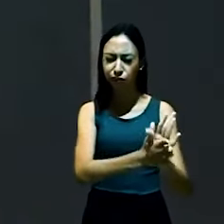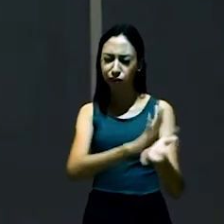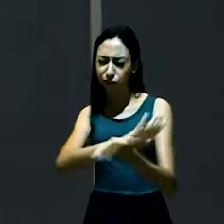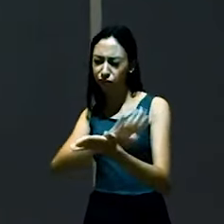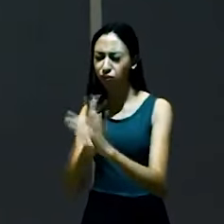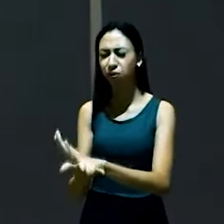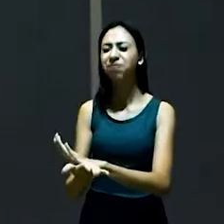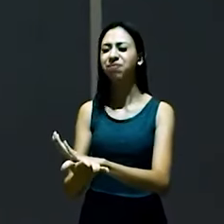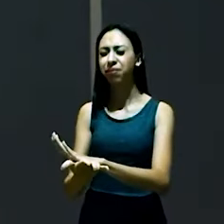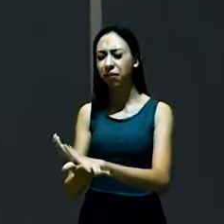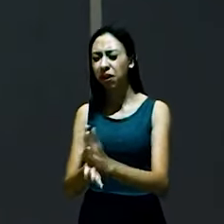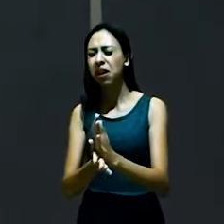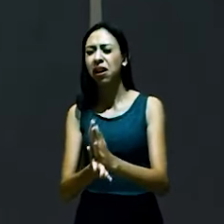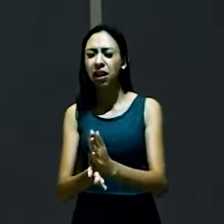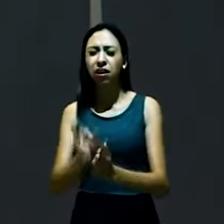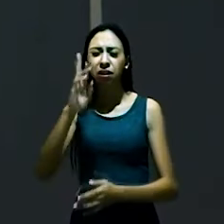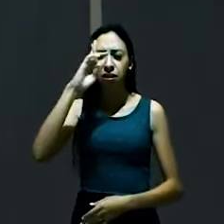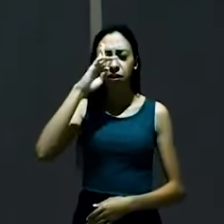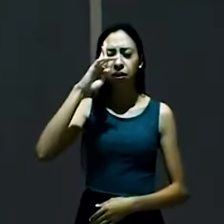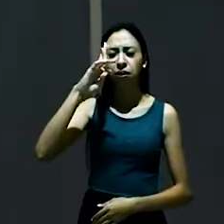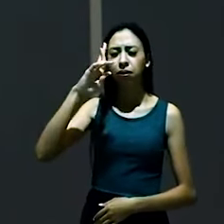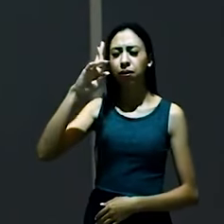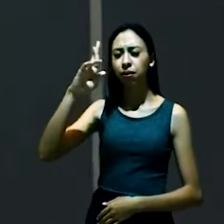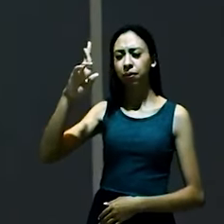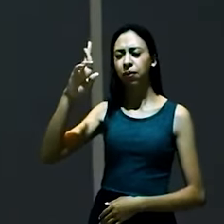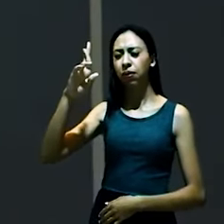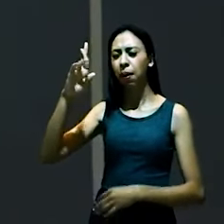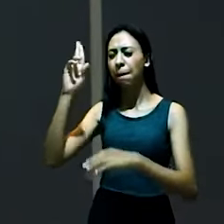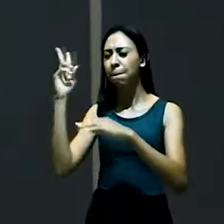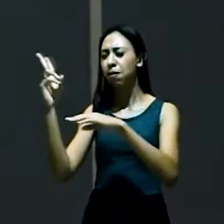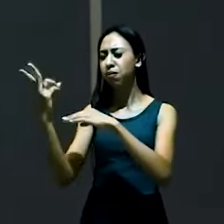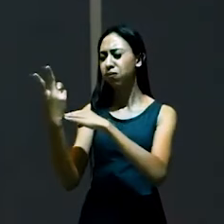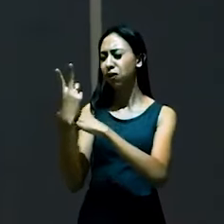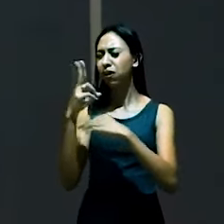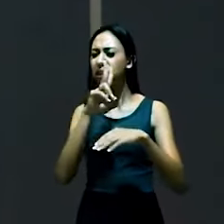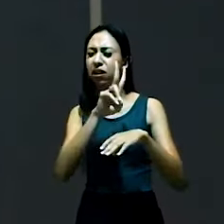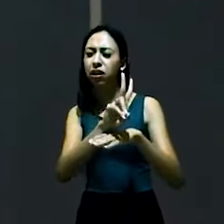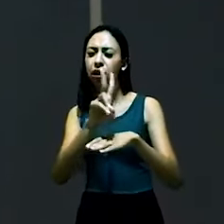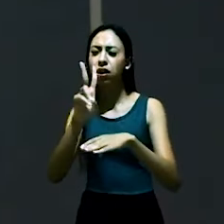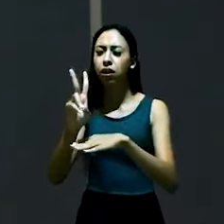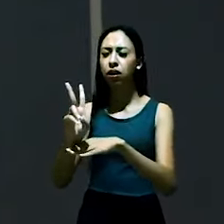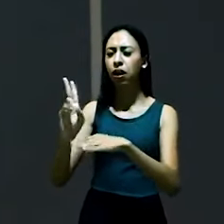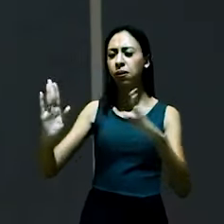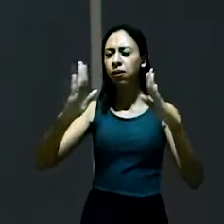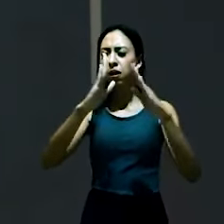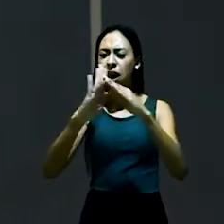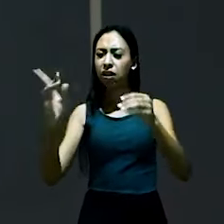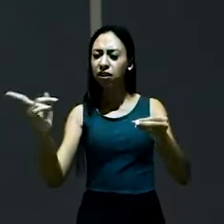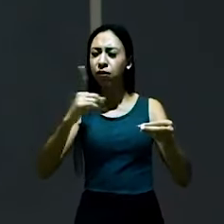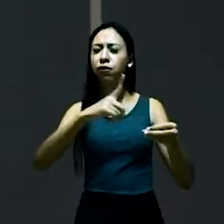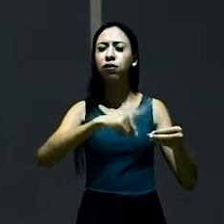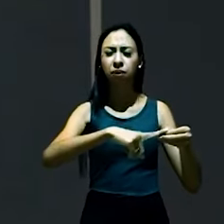Jesus, leva-nos em paz aos nossos lares. Conforta os nossos corações. Dá uma noite de paz ao